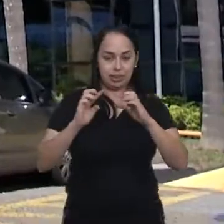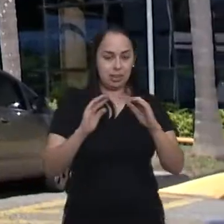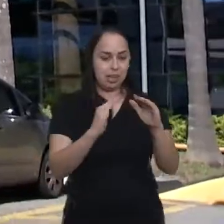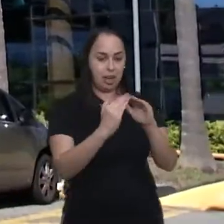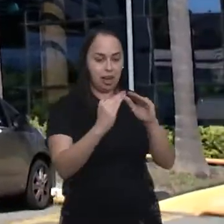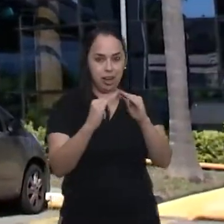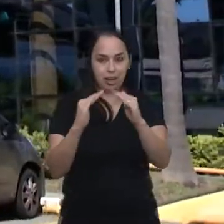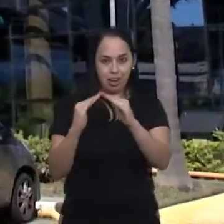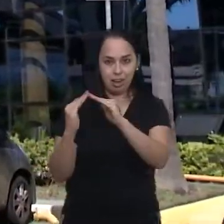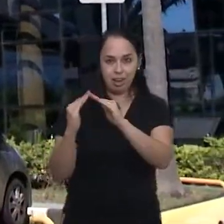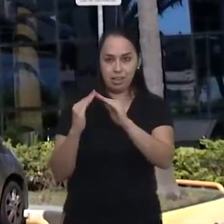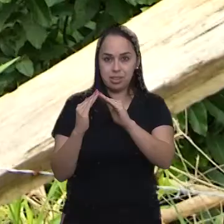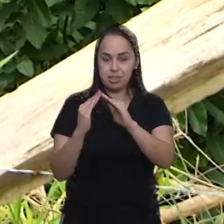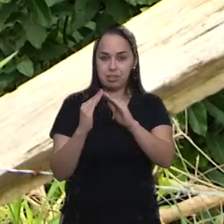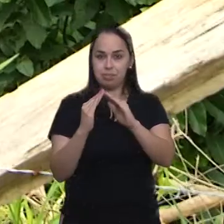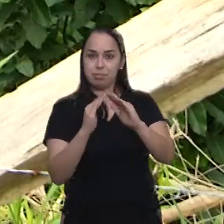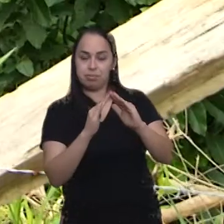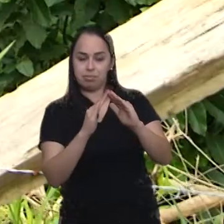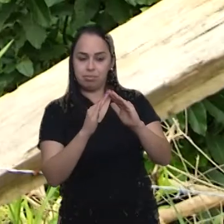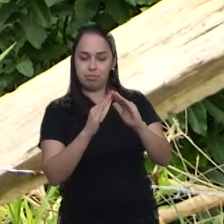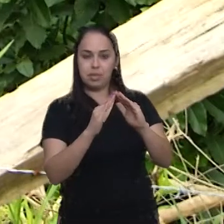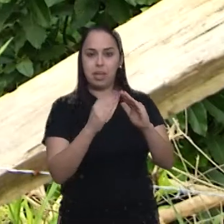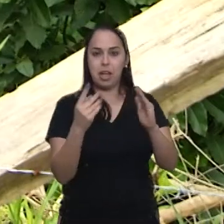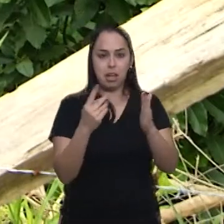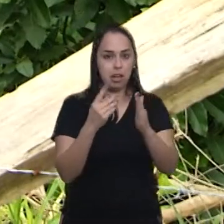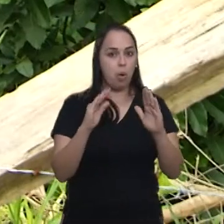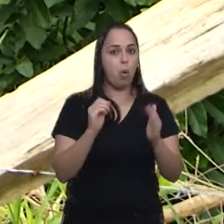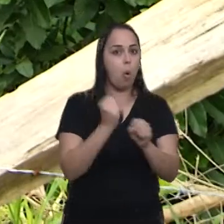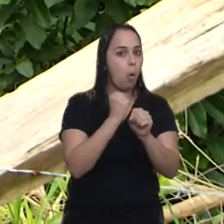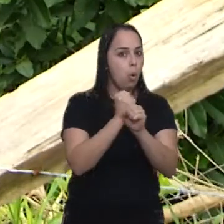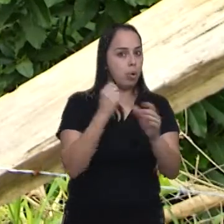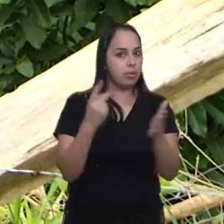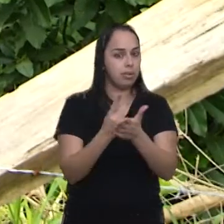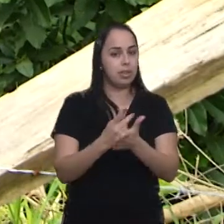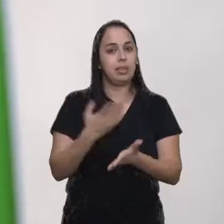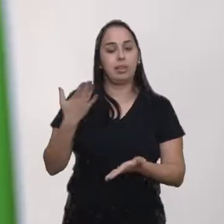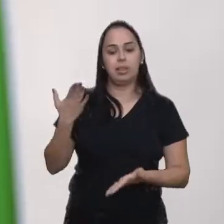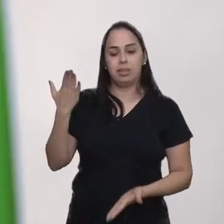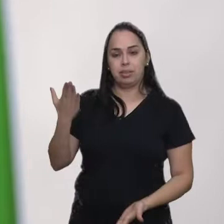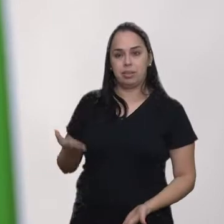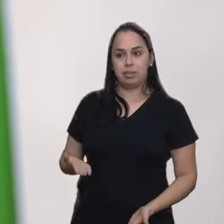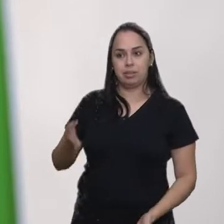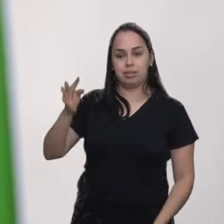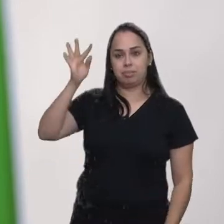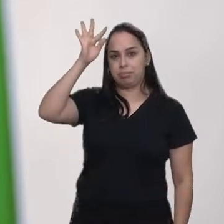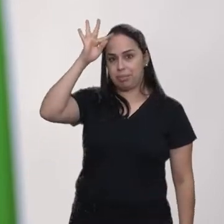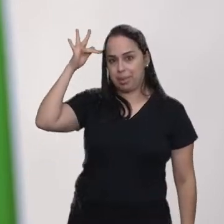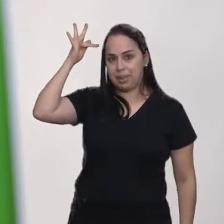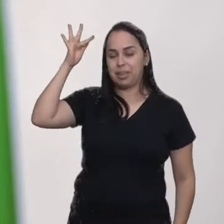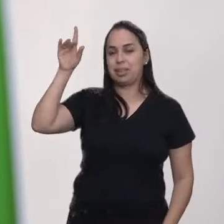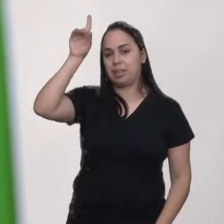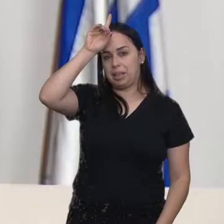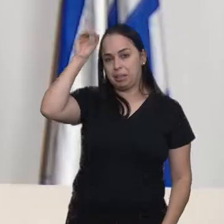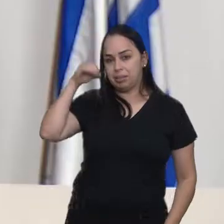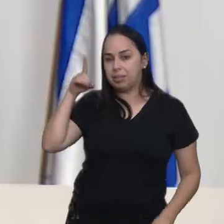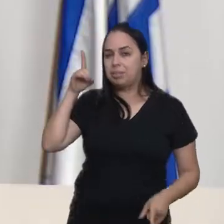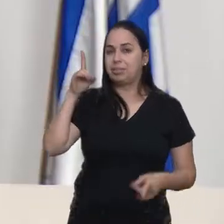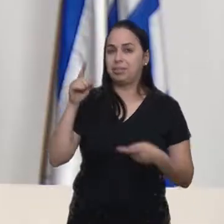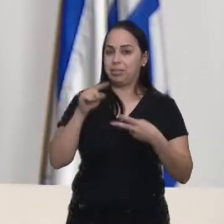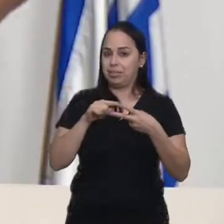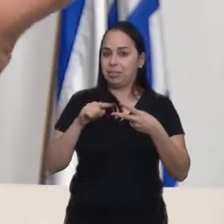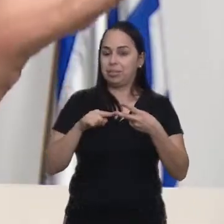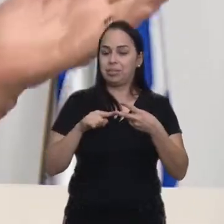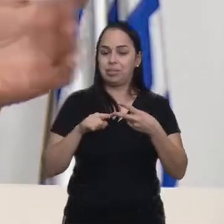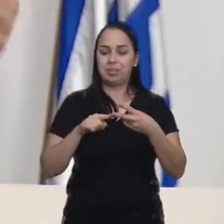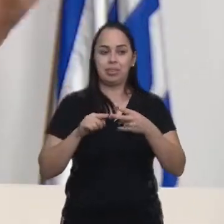de moradias irregulares, que geralmente são construídas nesses locais. Para os vereadores Fernando Petit e Dulce